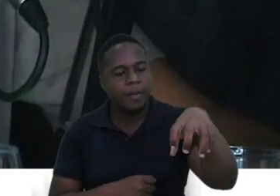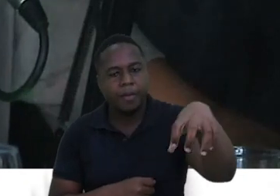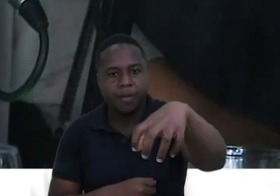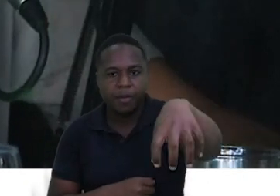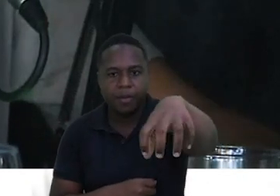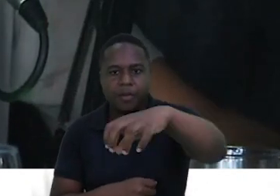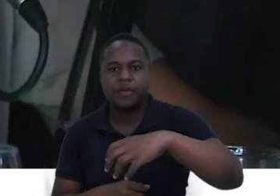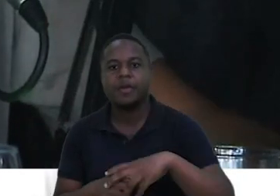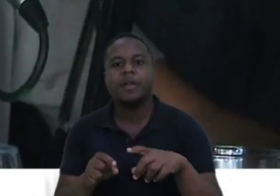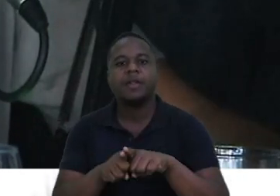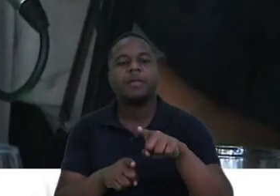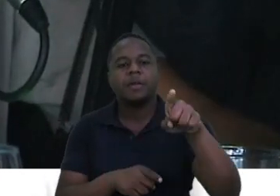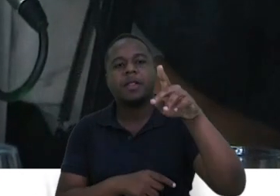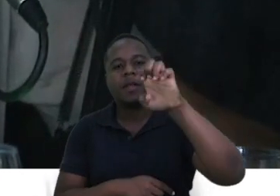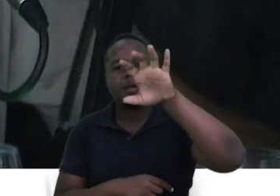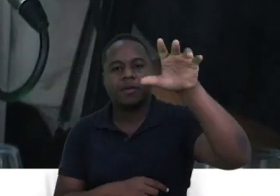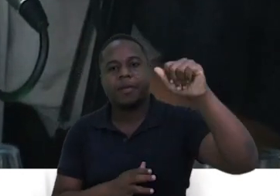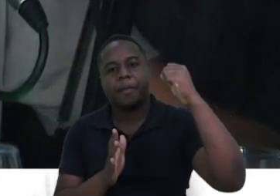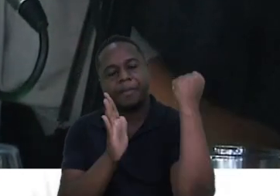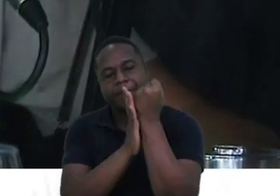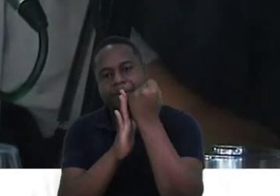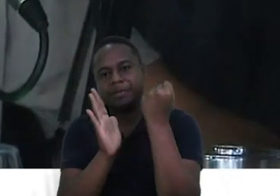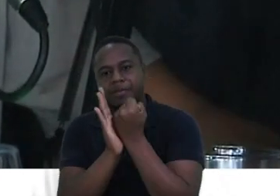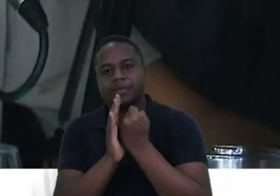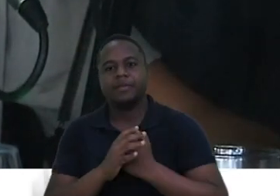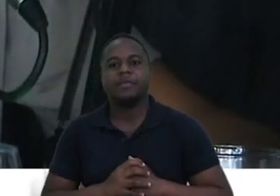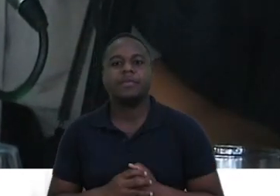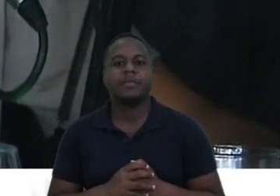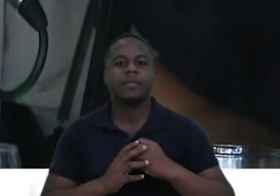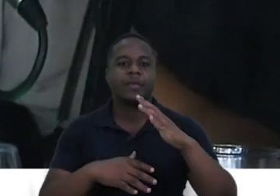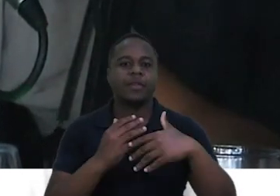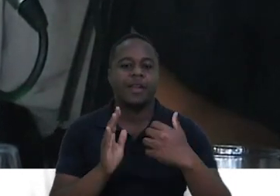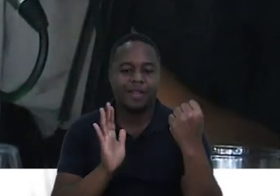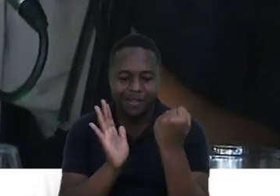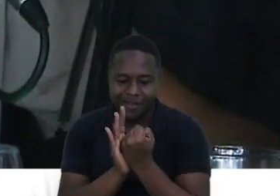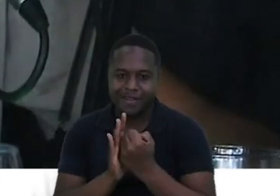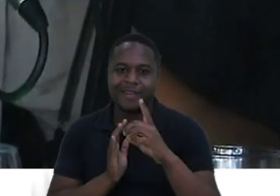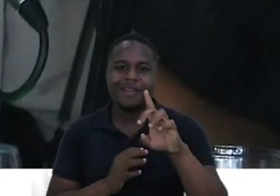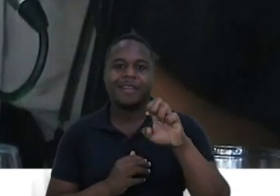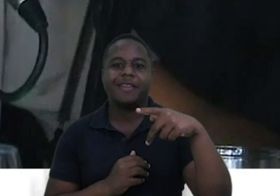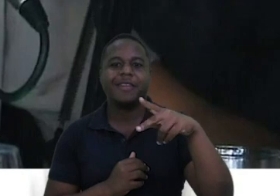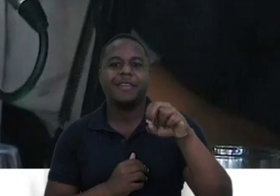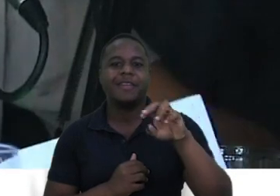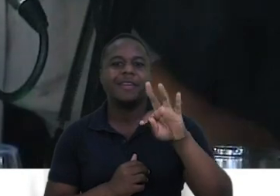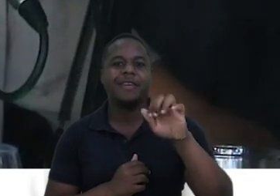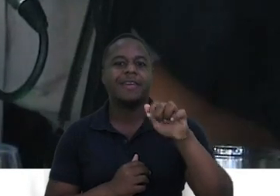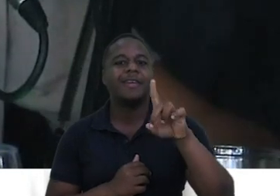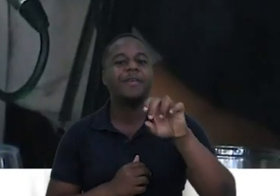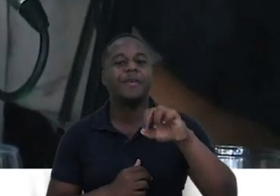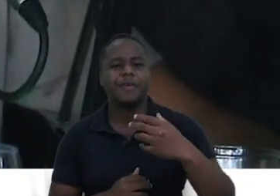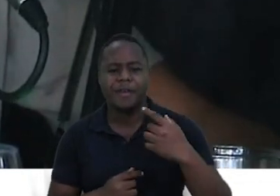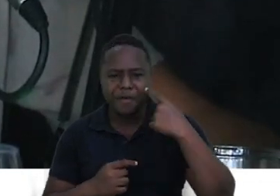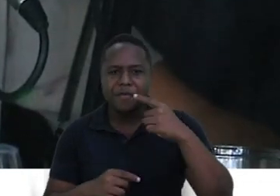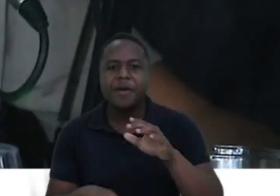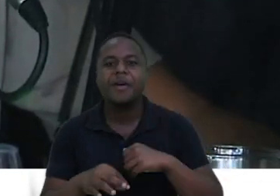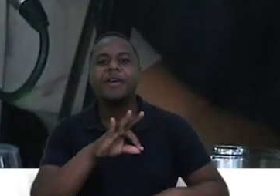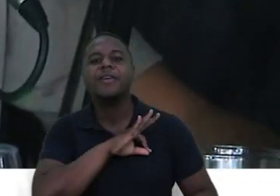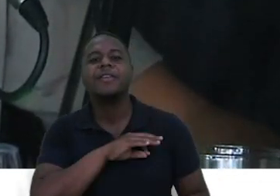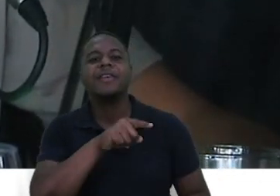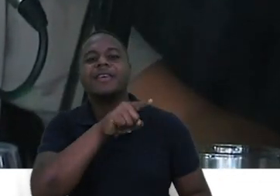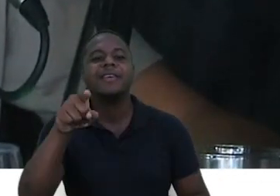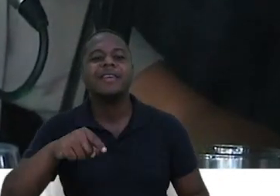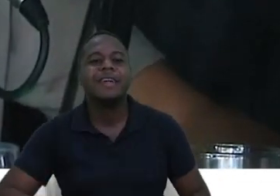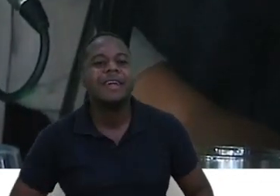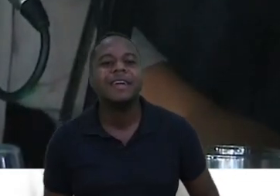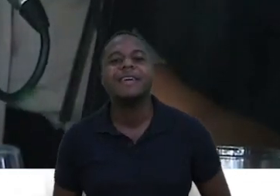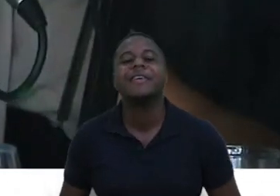a carimbada na Europa. Claro, depois que você foi carimbado lá como deportado, sempre tem alguém pra me parar, pra saber o que é que e eu